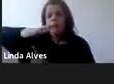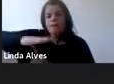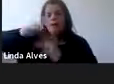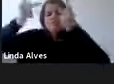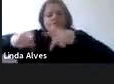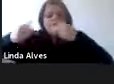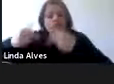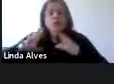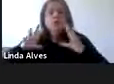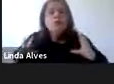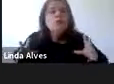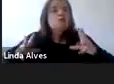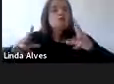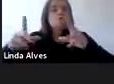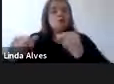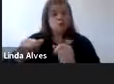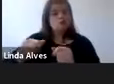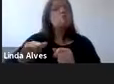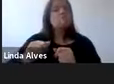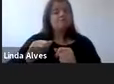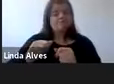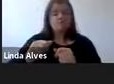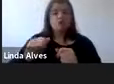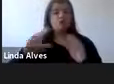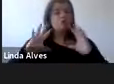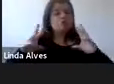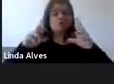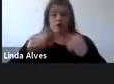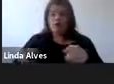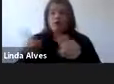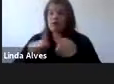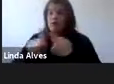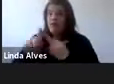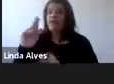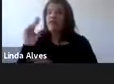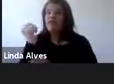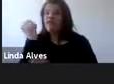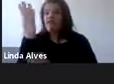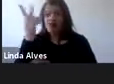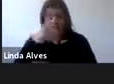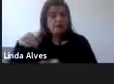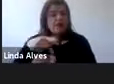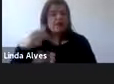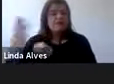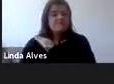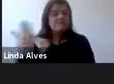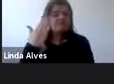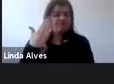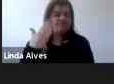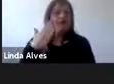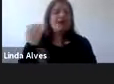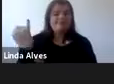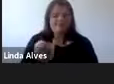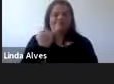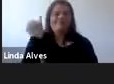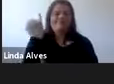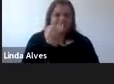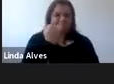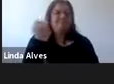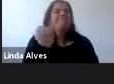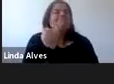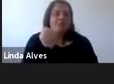estados do Brasil e também a solidariedade internacional que recebemos. Então, isso foi muito importante para que